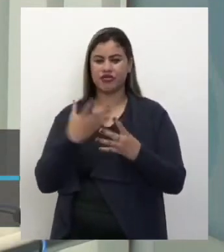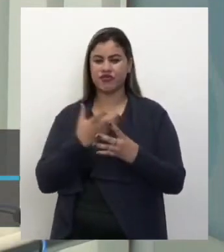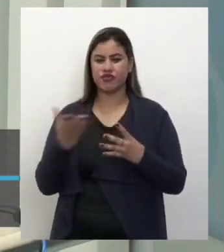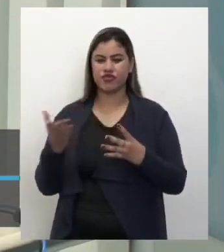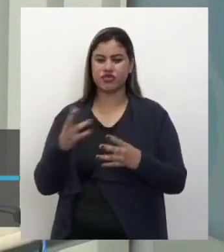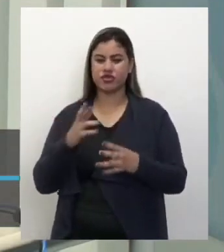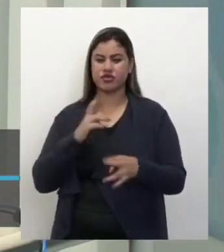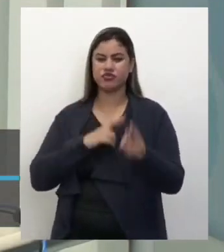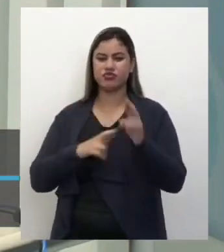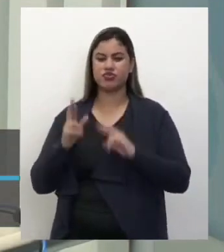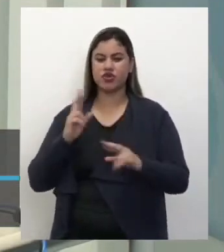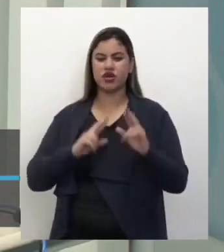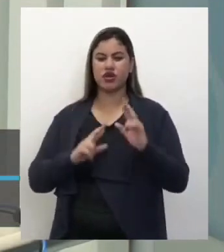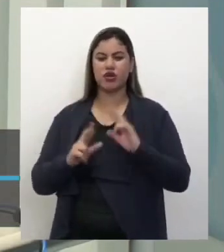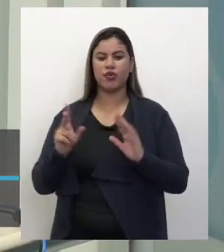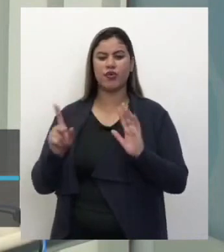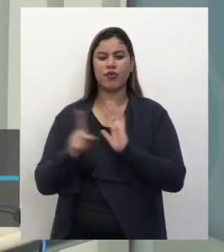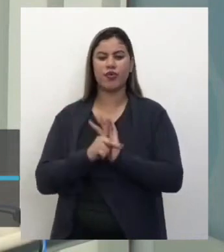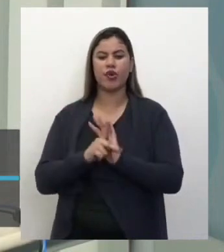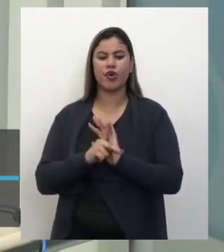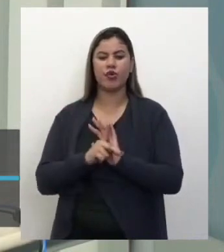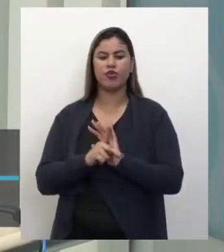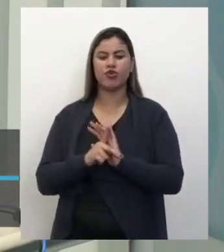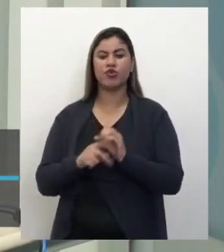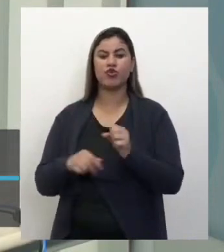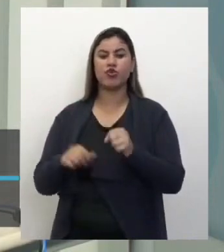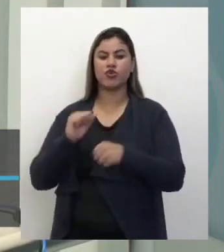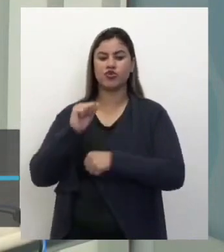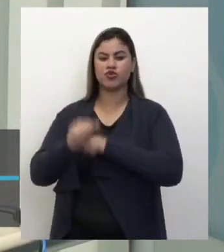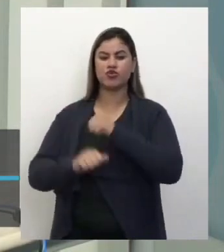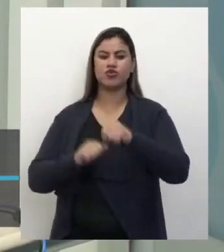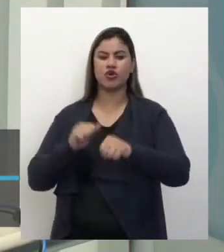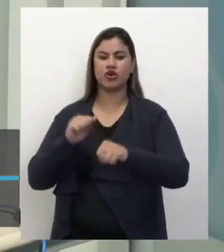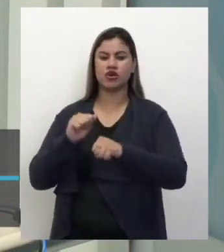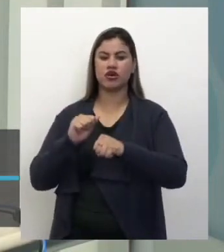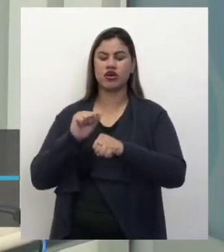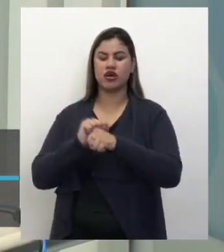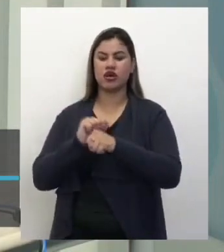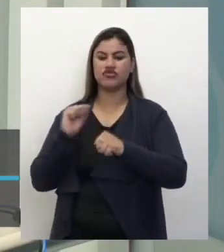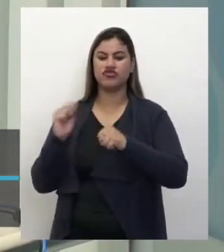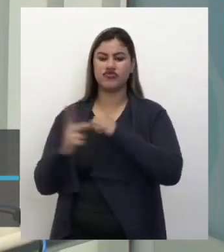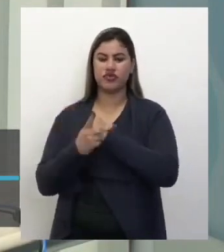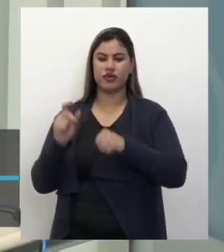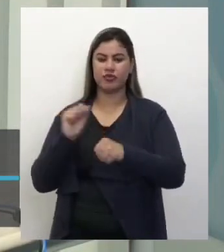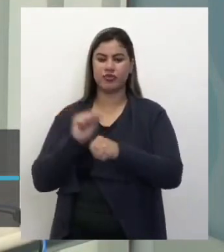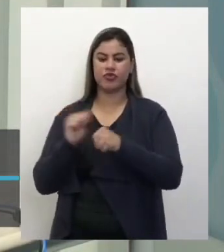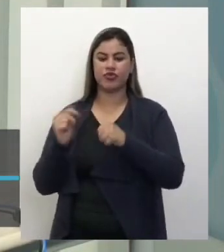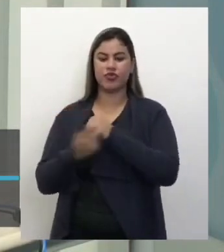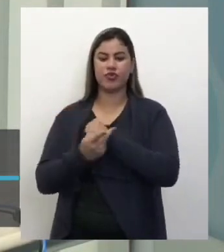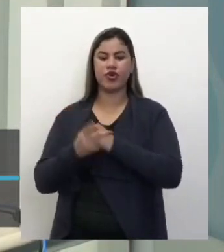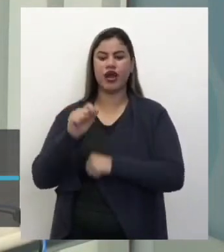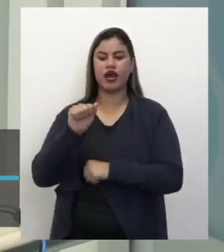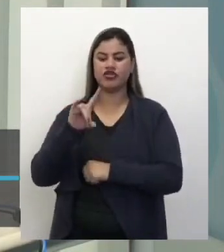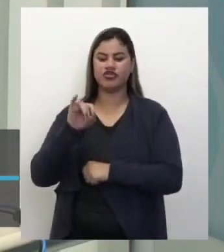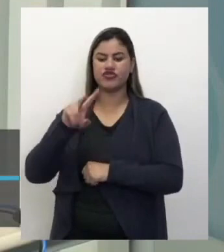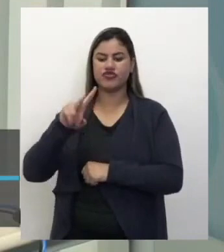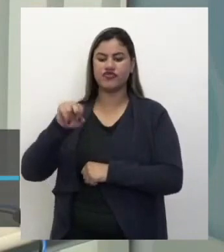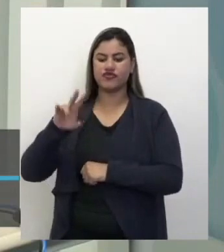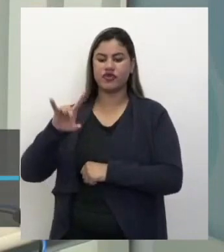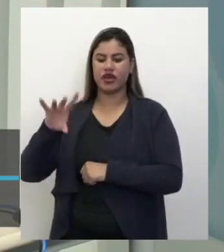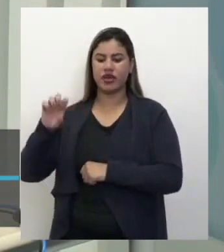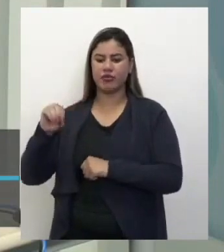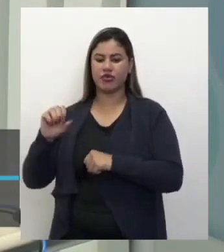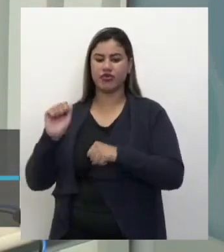bastante as questões, então, que tinham o advérbio e colocavam mente, e aí nós falamos bastante sobre essa parte da